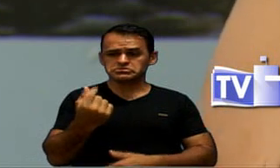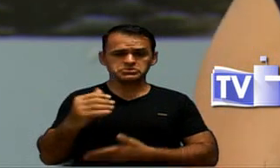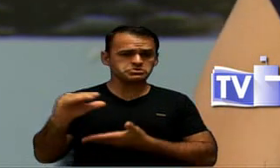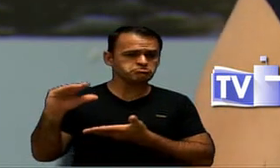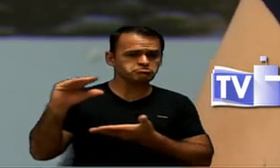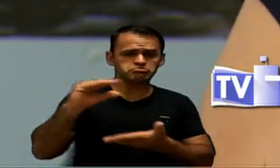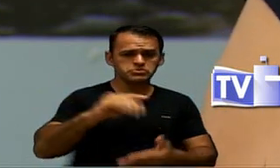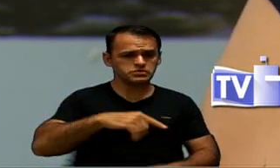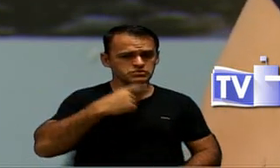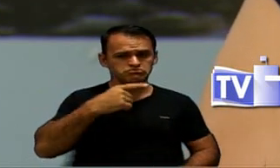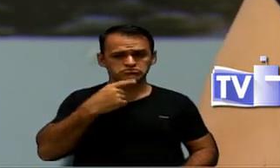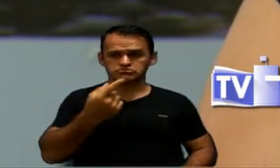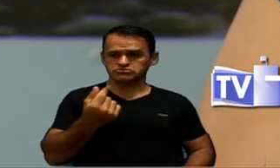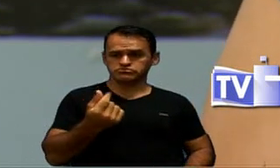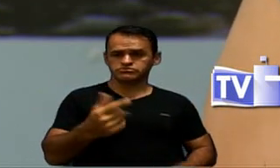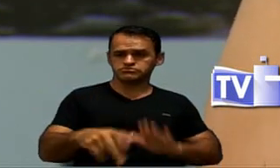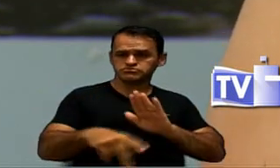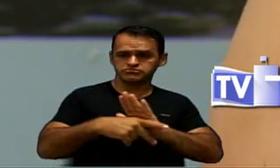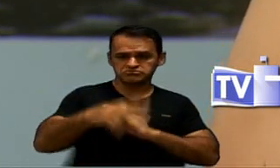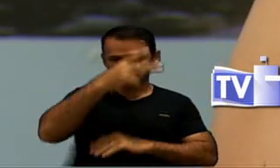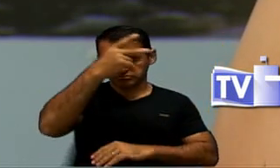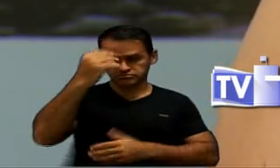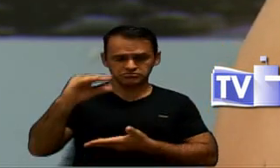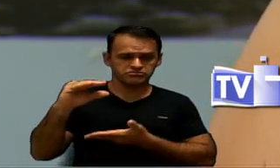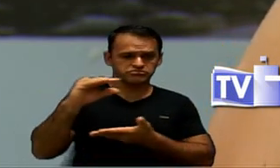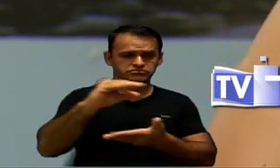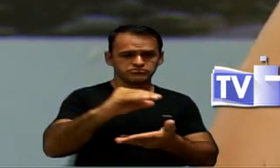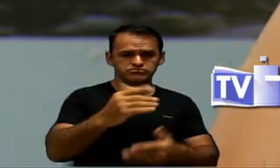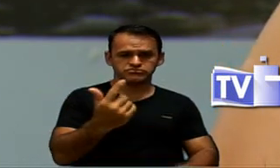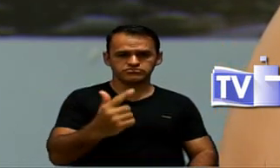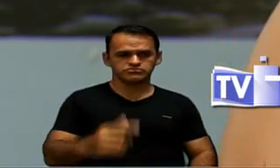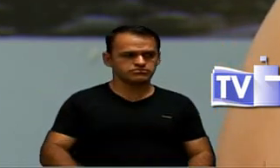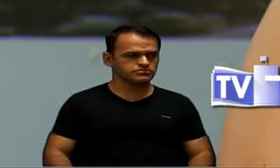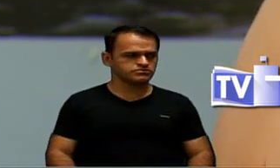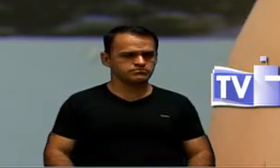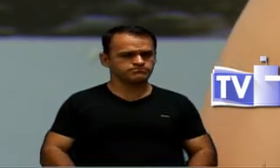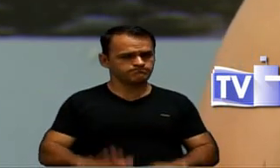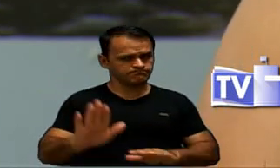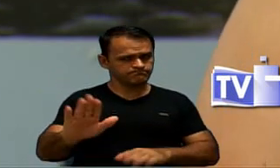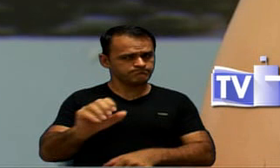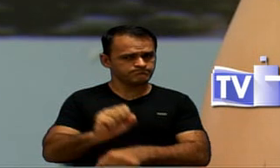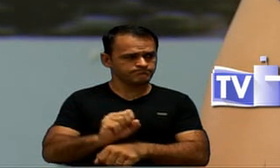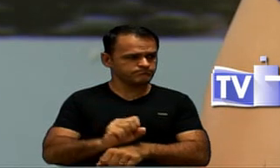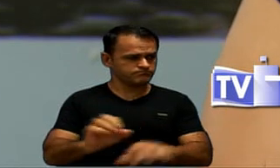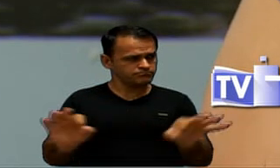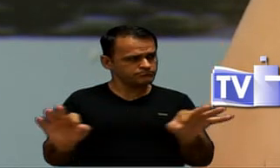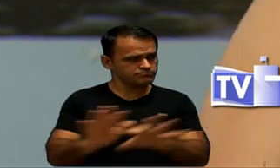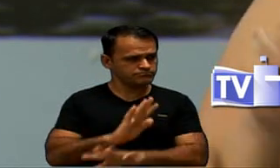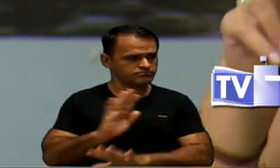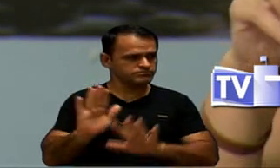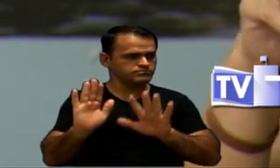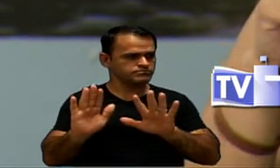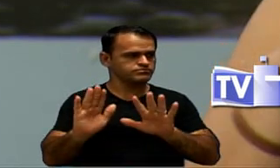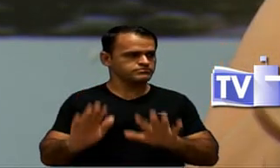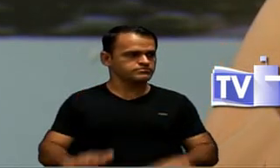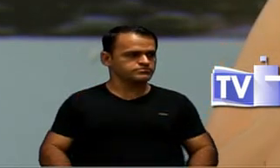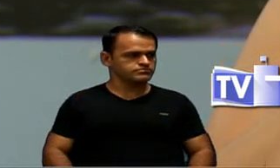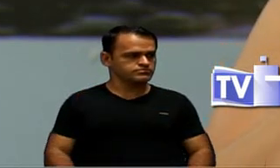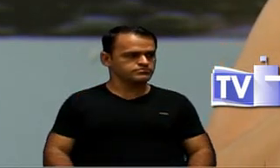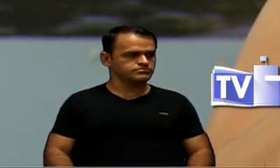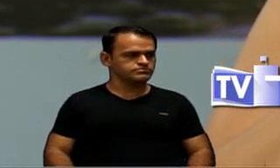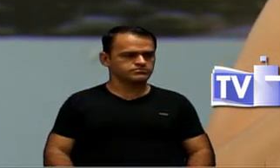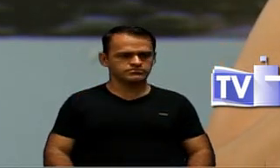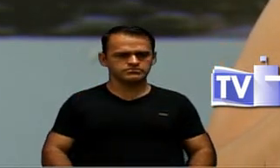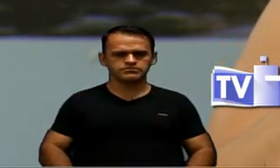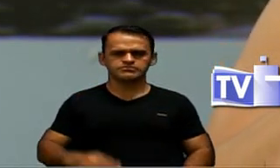da prefeitura. Né? Estou terminando aqui. Mas, toca isso para a